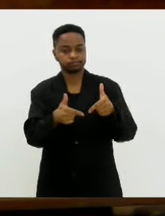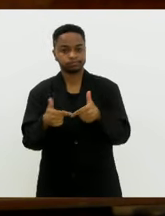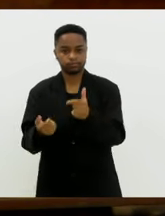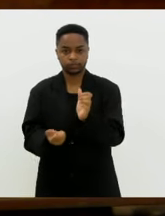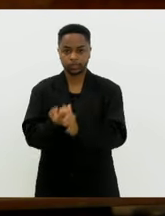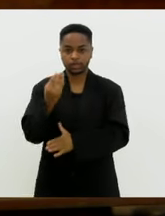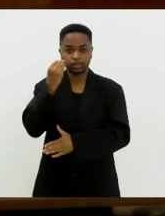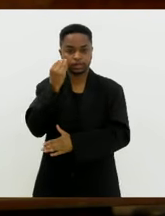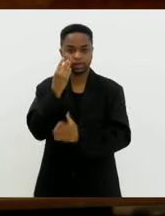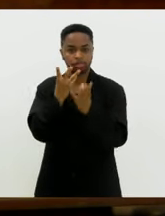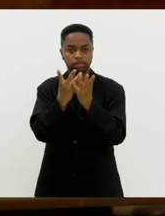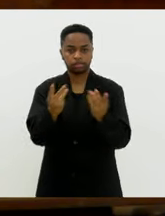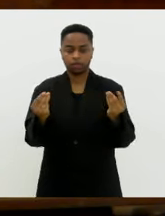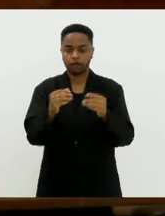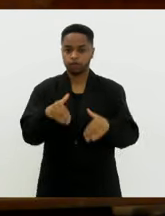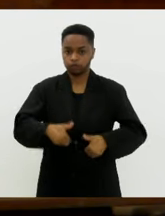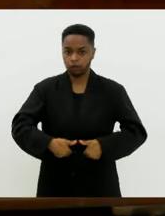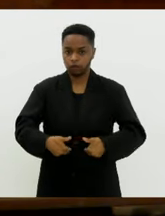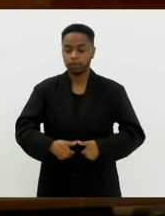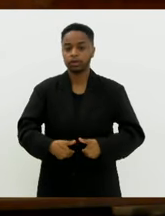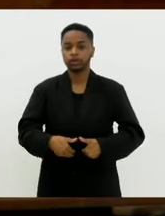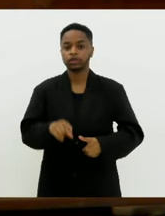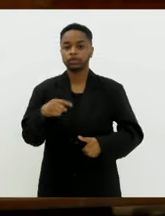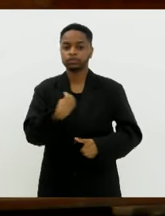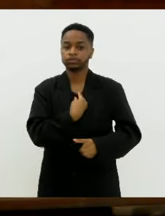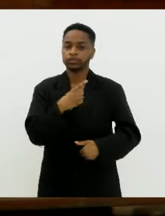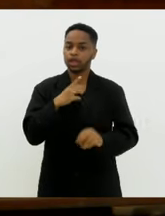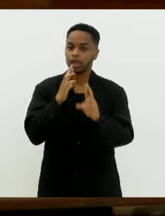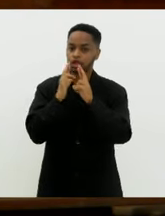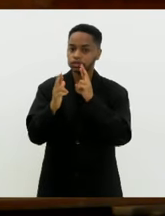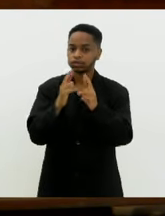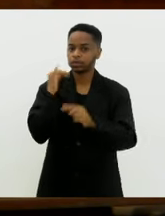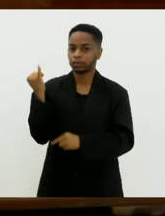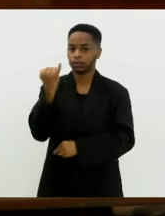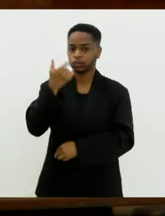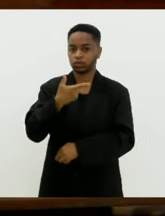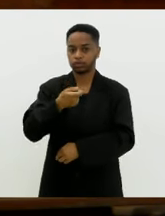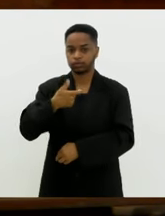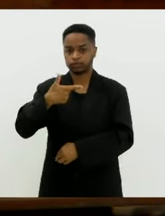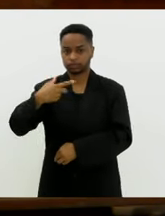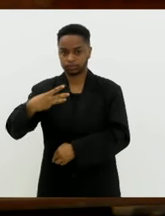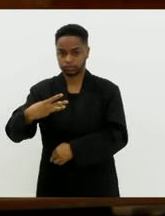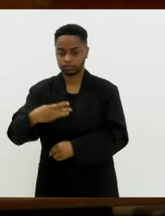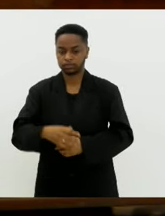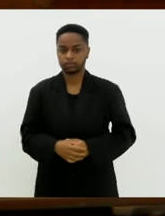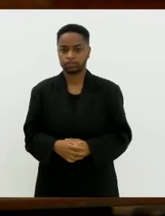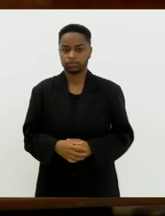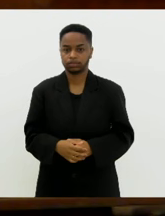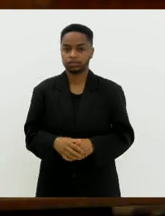fome nos trouxeram a resultados significativos em 2023. E em